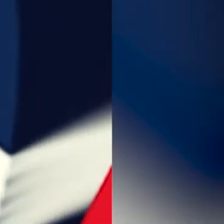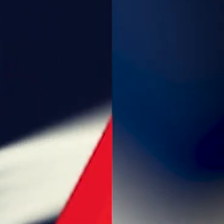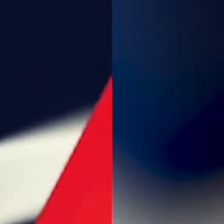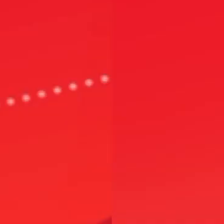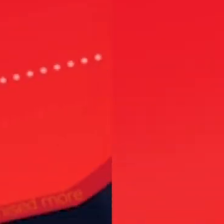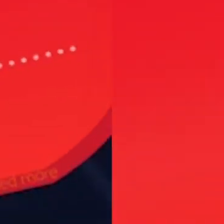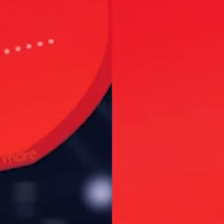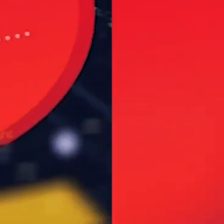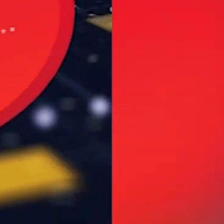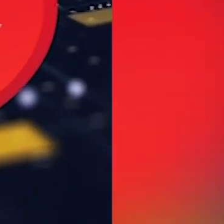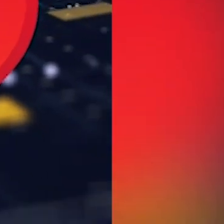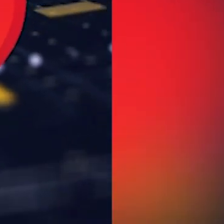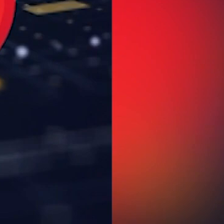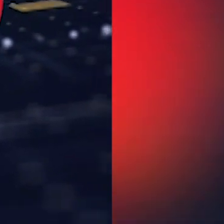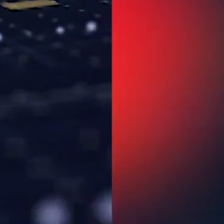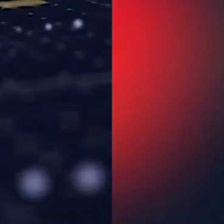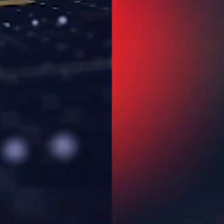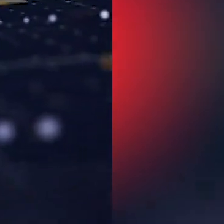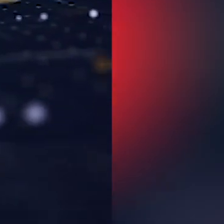Para mim foi.